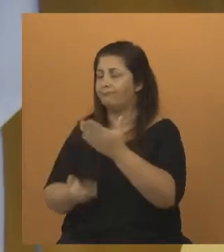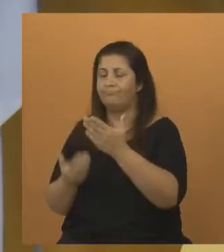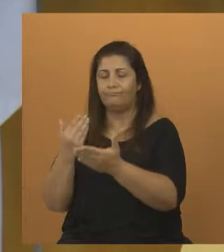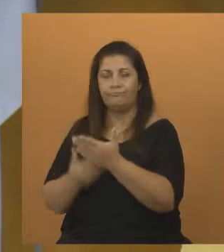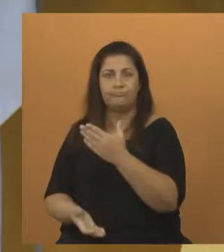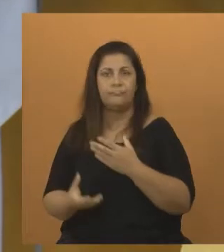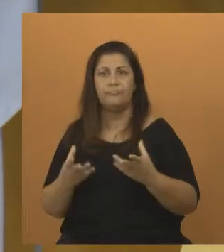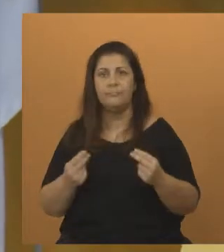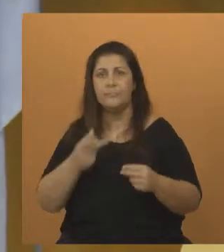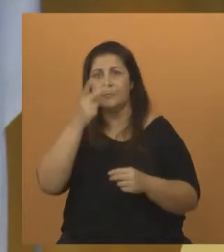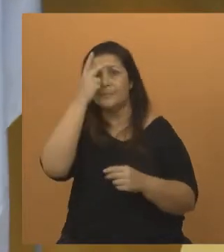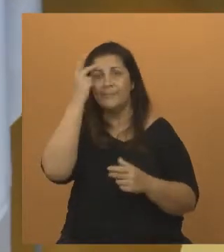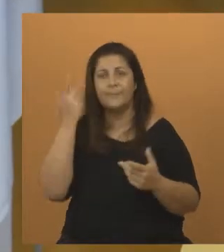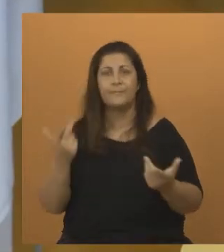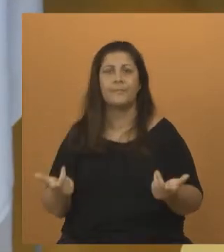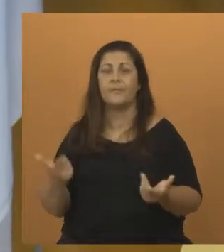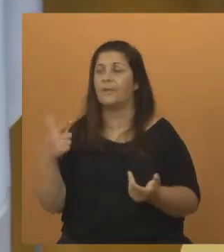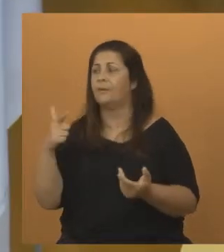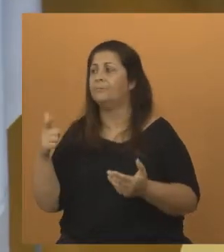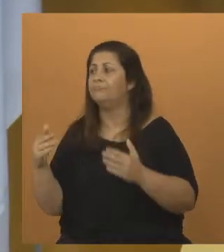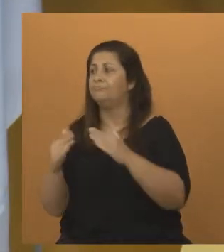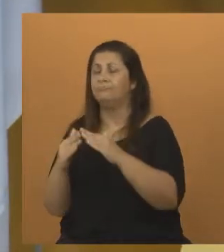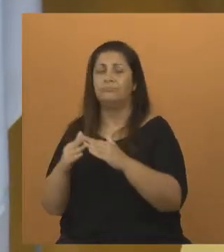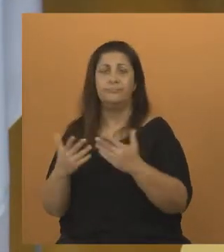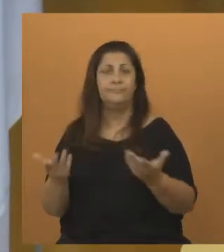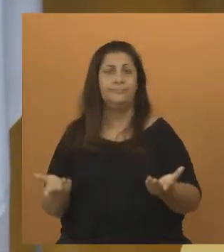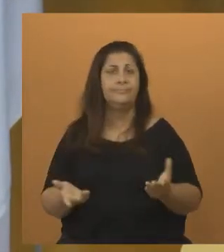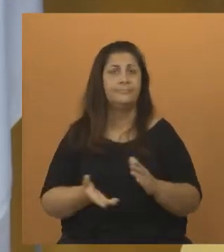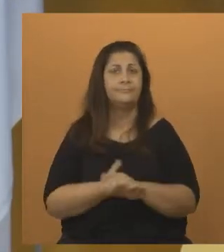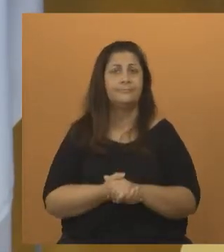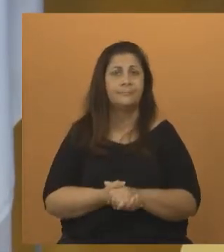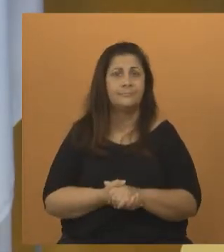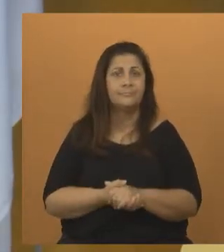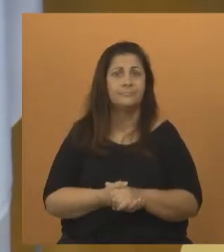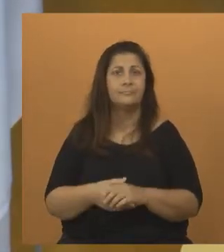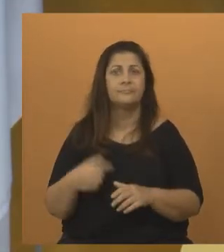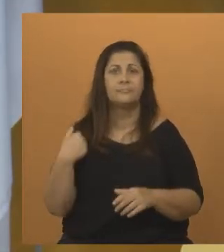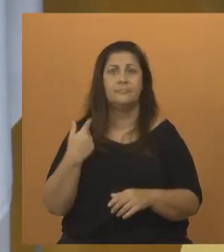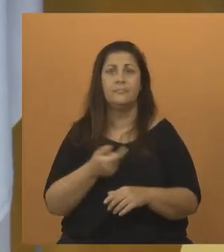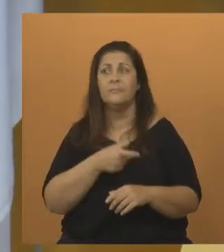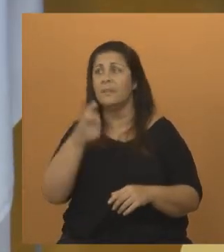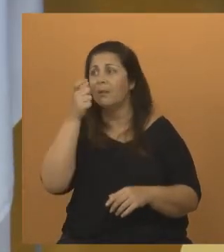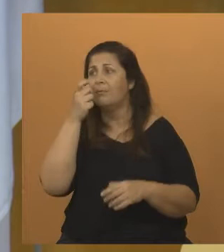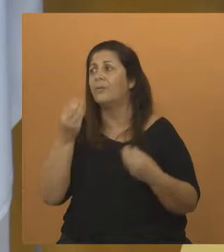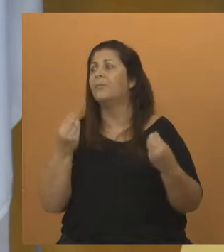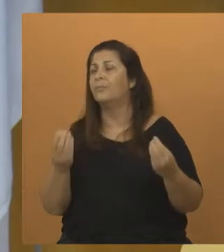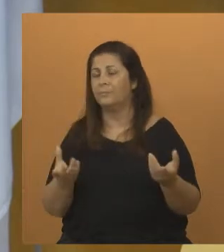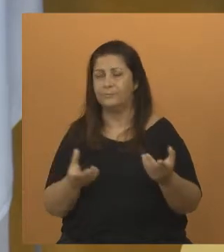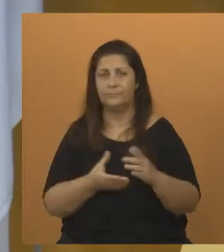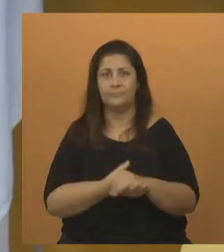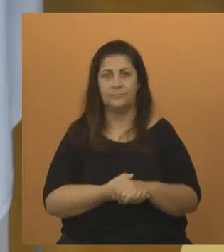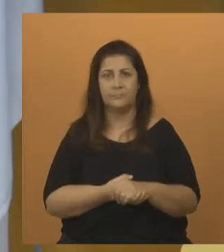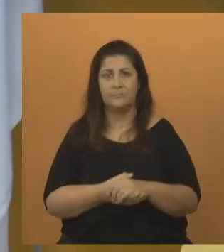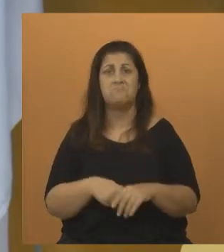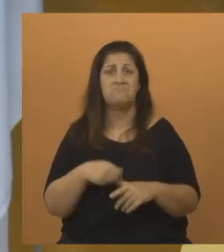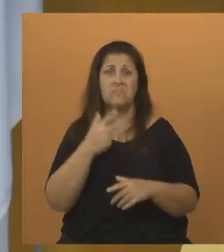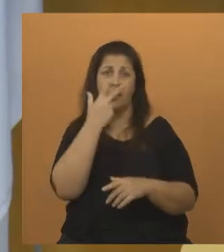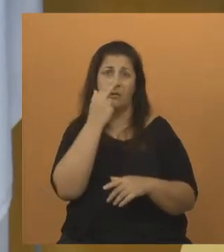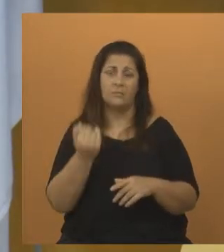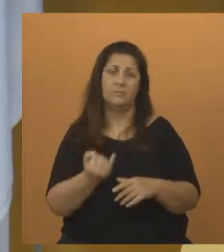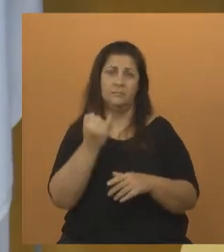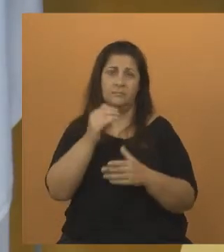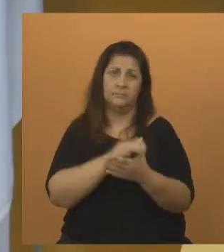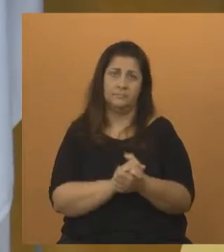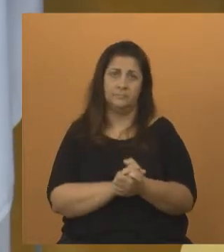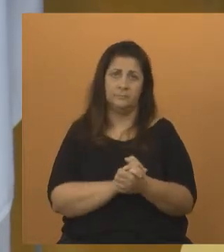muitos estão inscritos no programa da Minha Casa Minha Vida da Prolar e a gente está aí vendo como está a situação. Então eu acho que esse que é importante e com